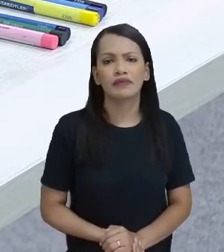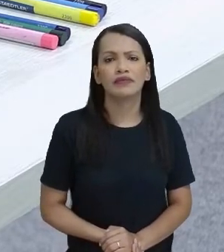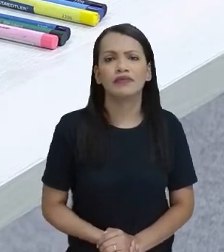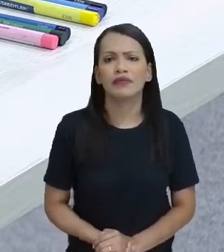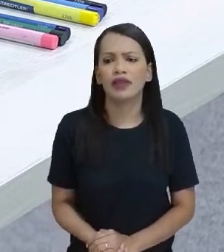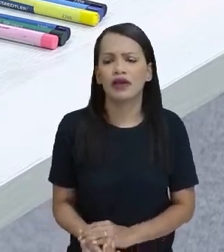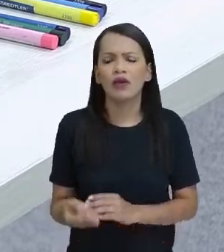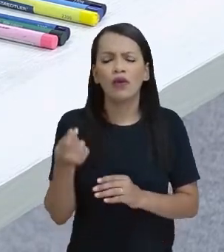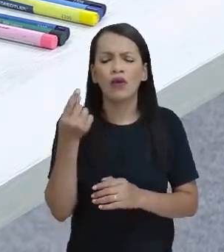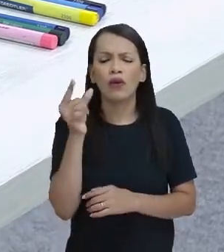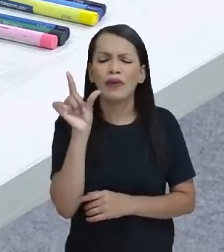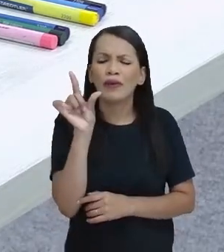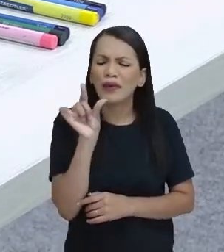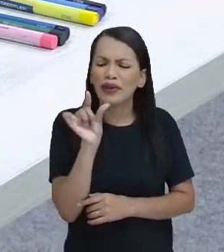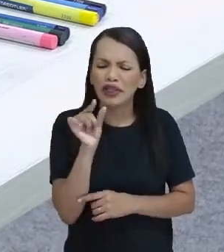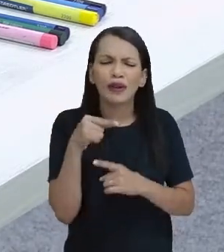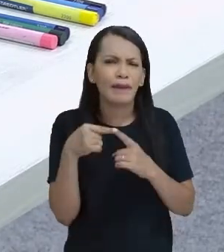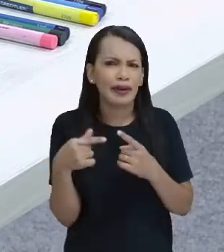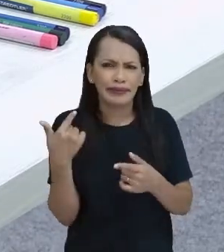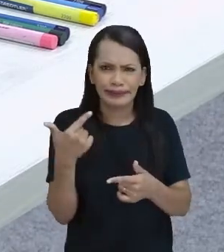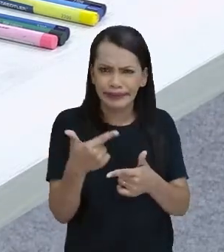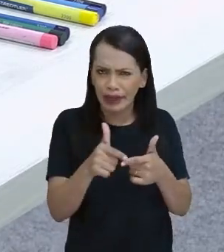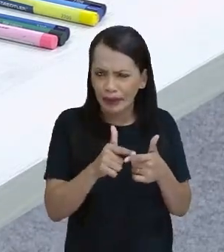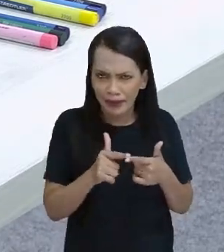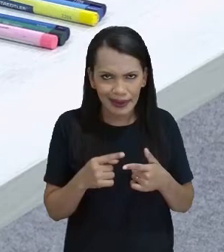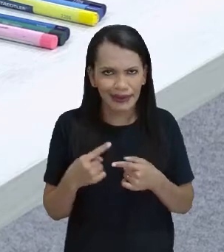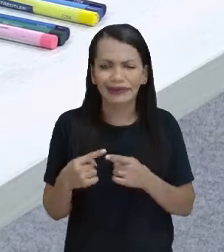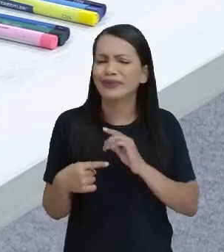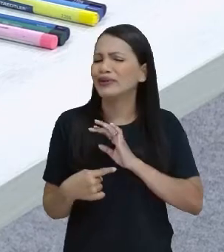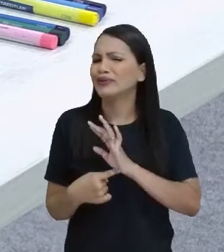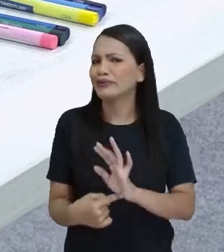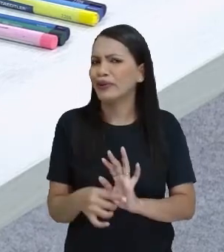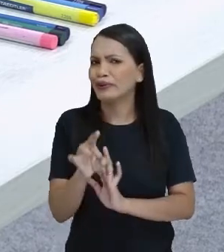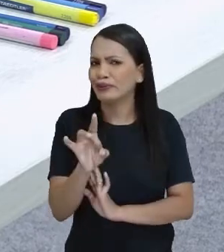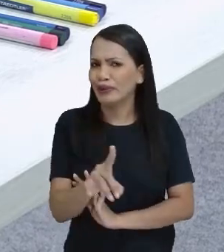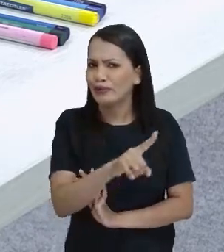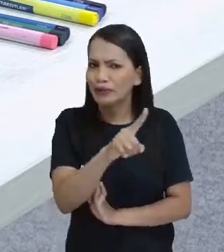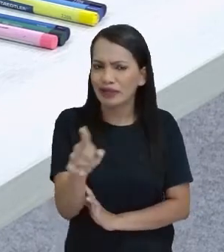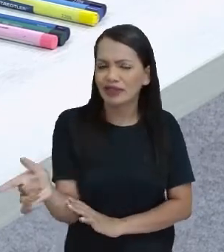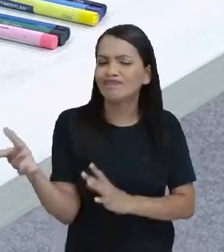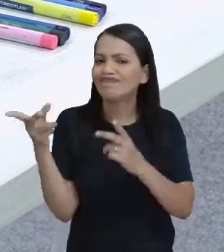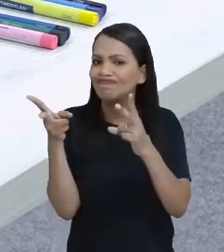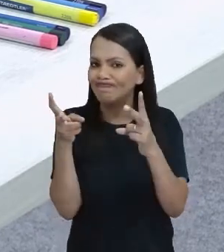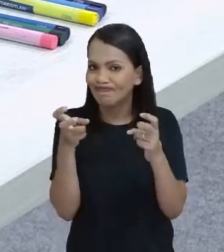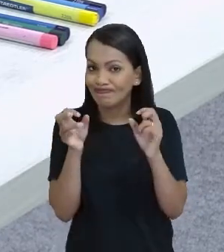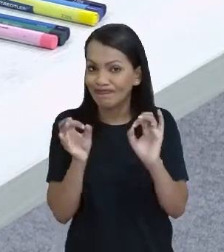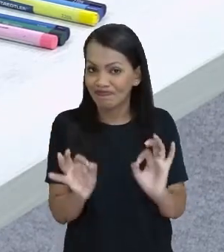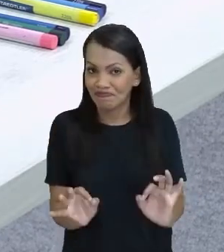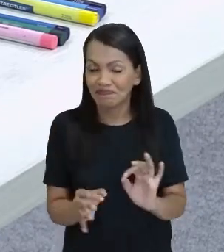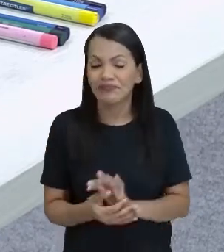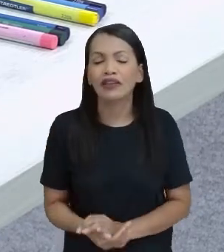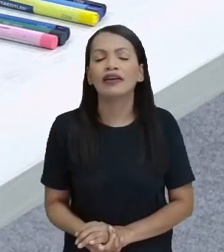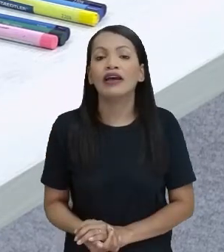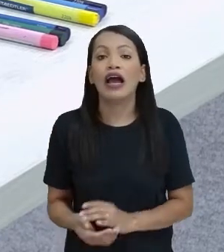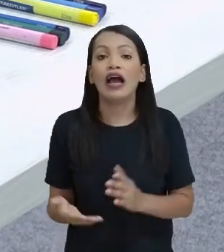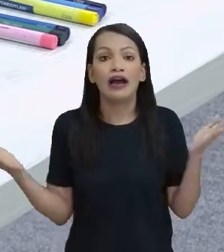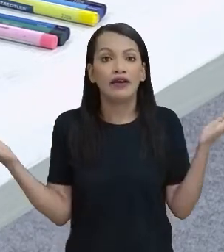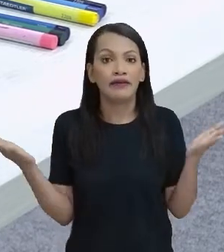possui. E aí, já que eles vão fazer trabalho juntos, o que é que a gente vai ter que fazer?